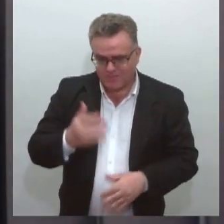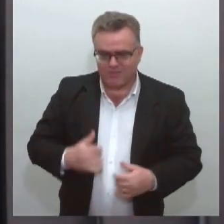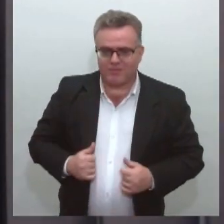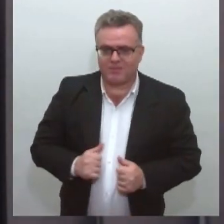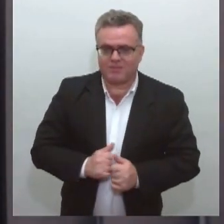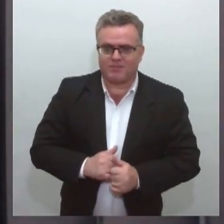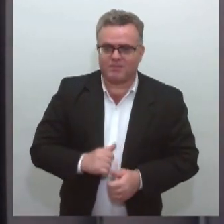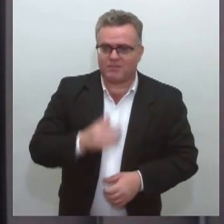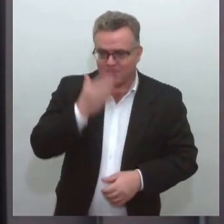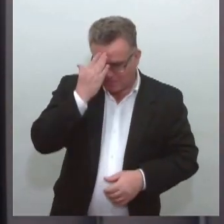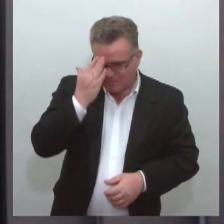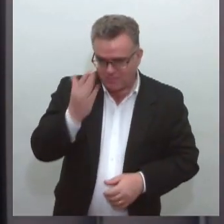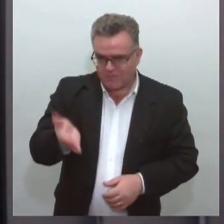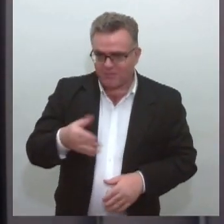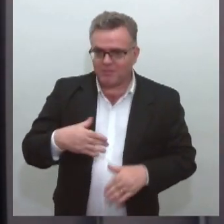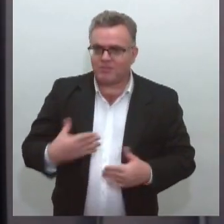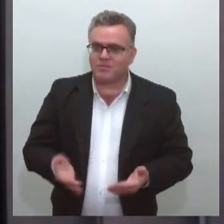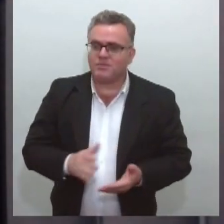Tayara.